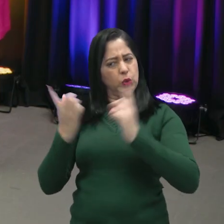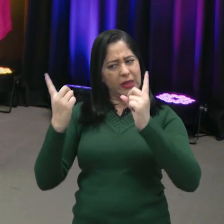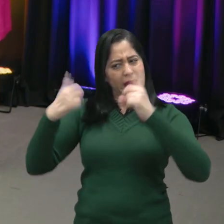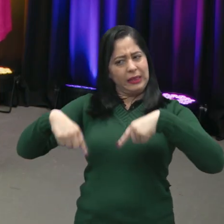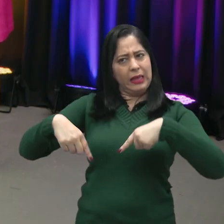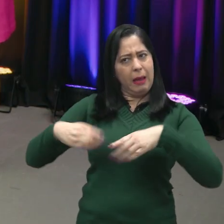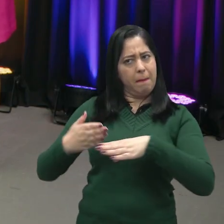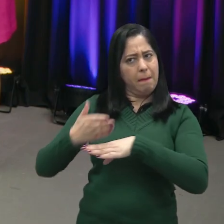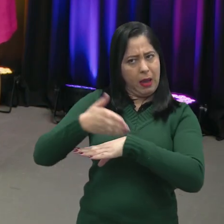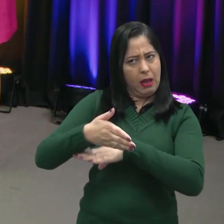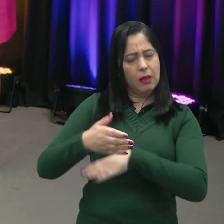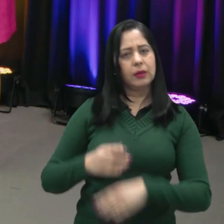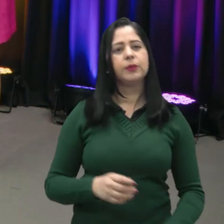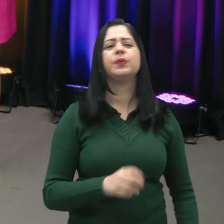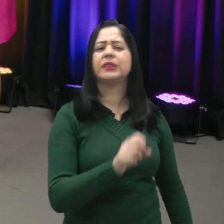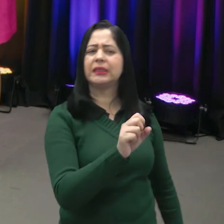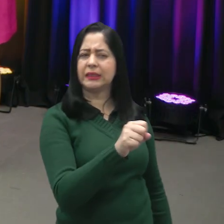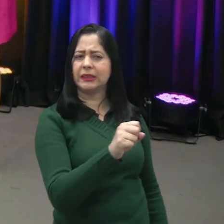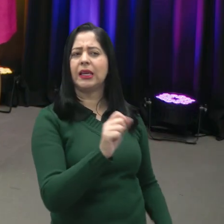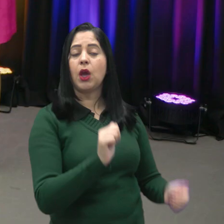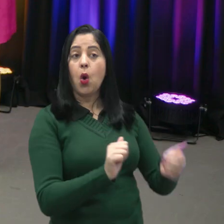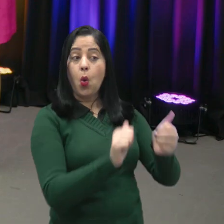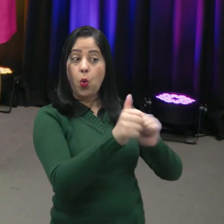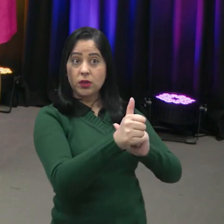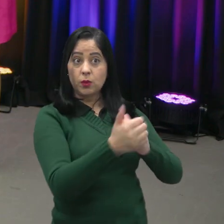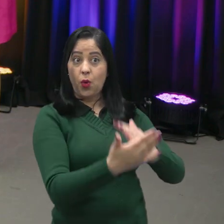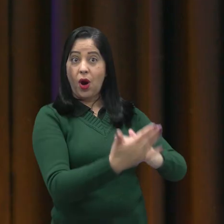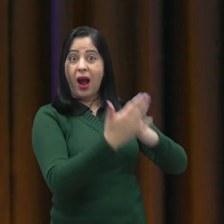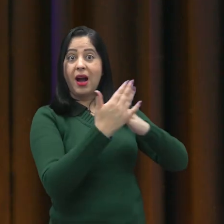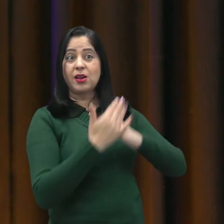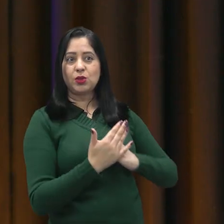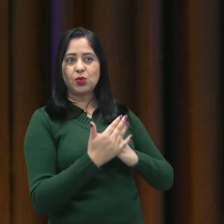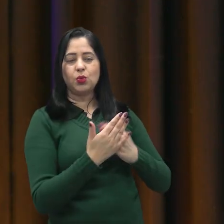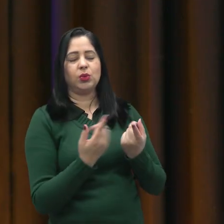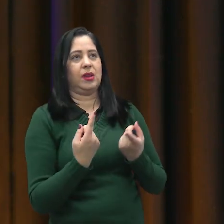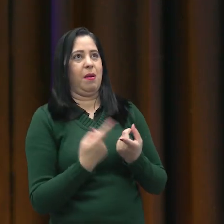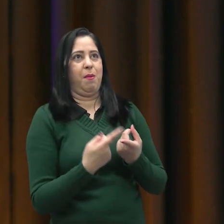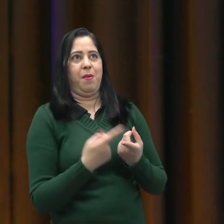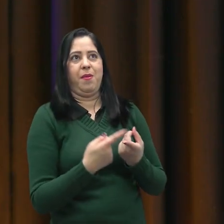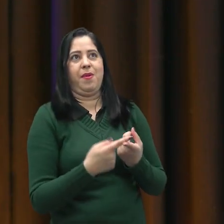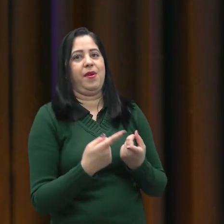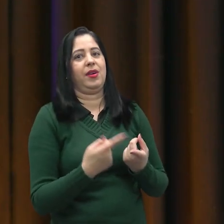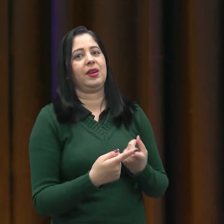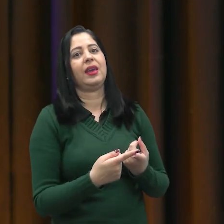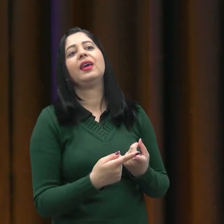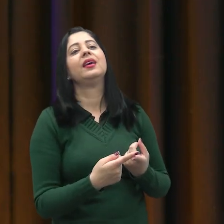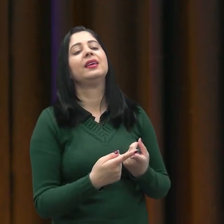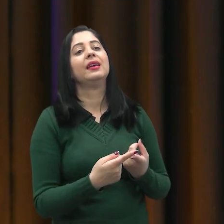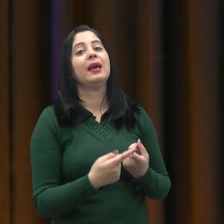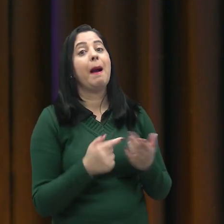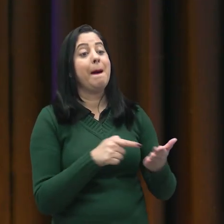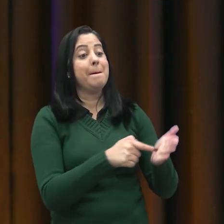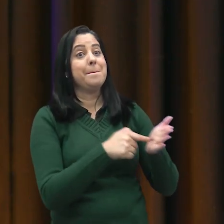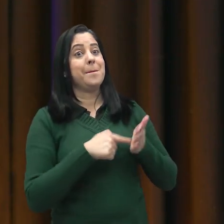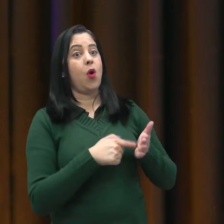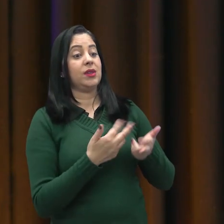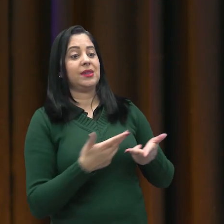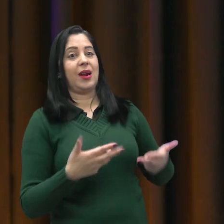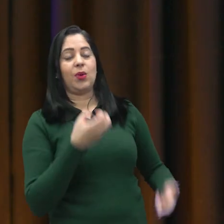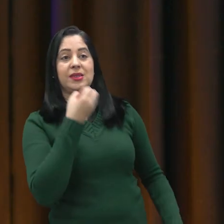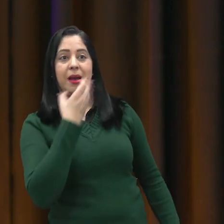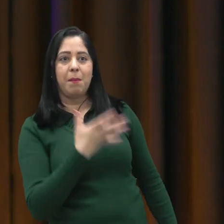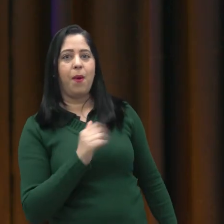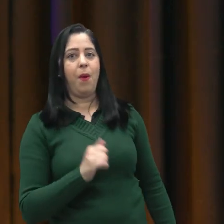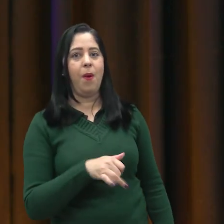desafios pessoais? O esporte em si trabalha muita coisa, né, muita coisa boa, né. O trabalho